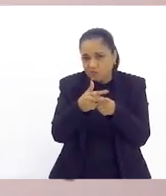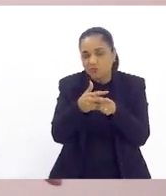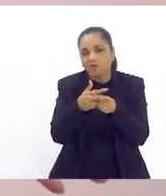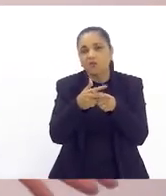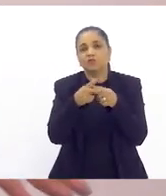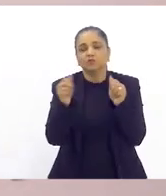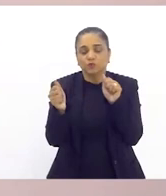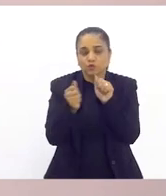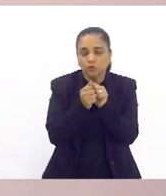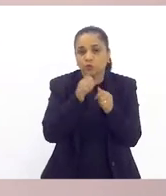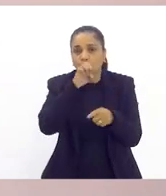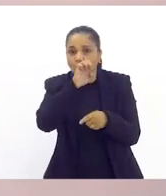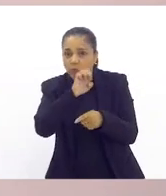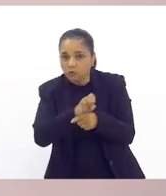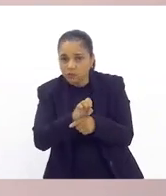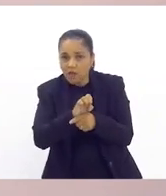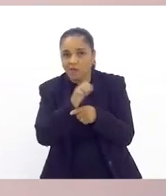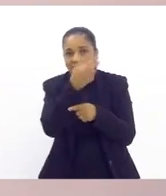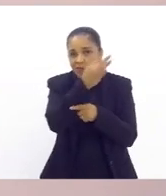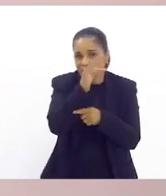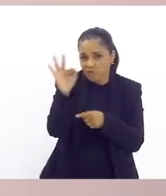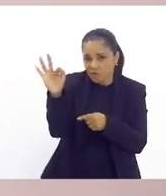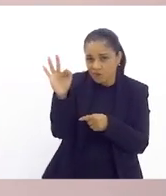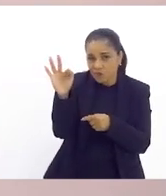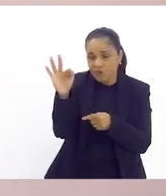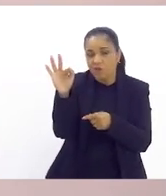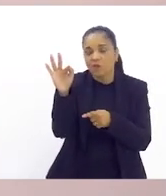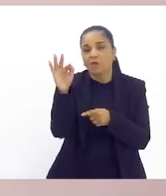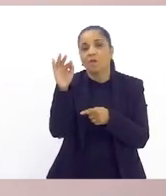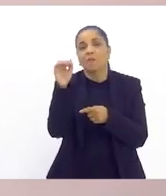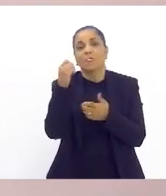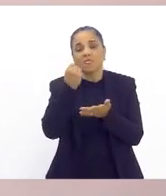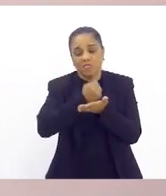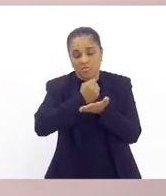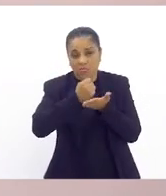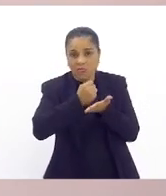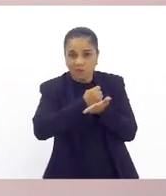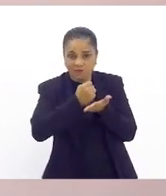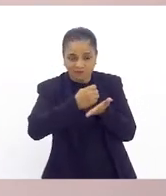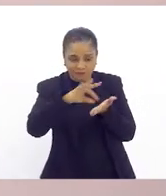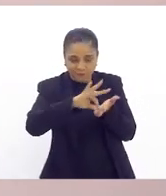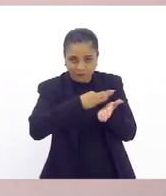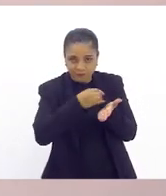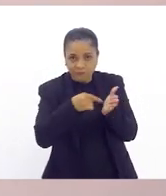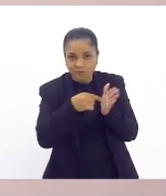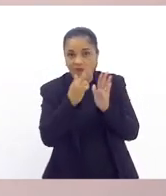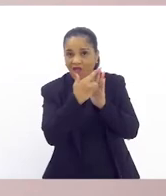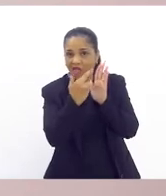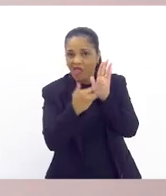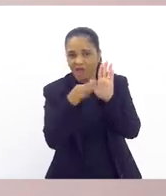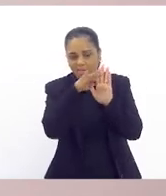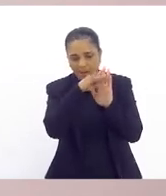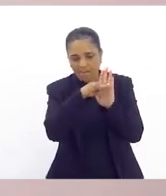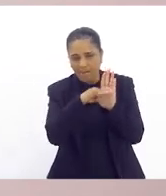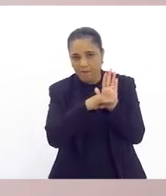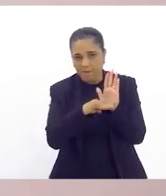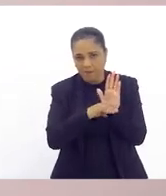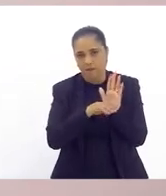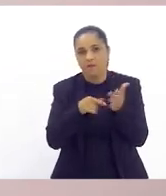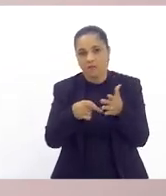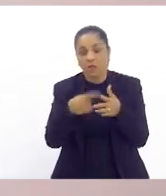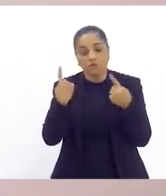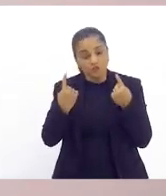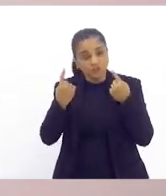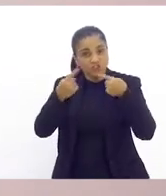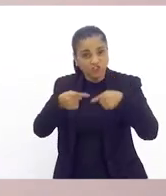com a Federação a ver a repactuação da forma do contrato atual de concessão os desafios são